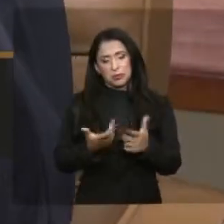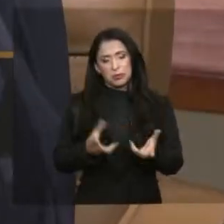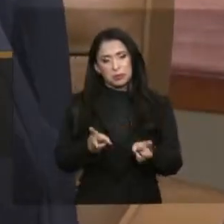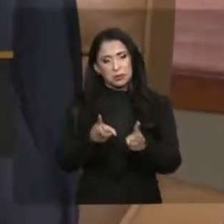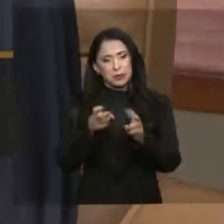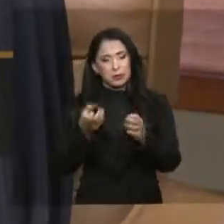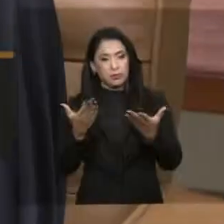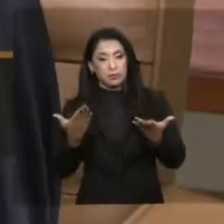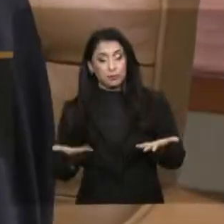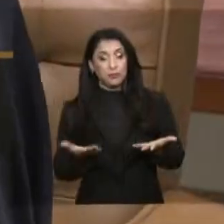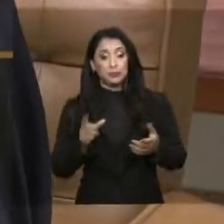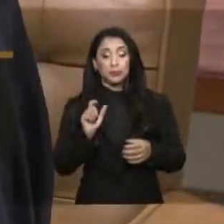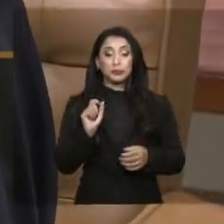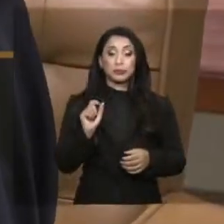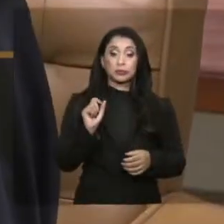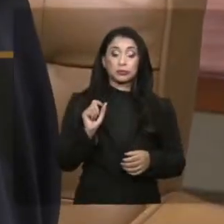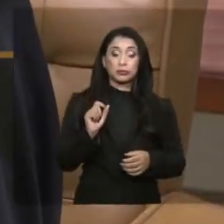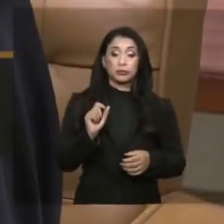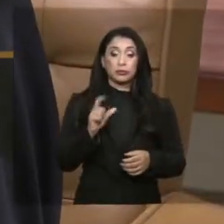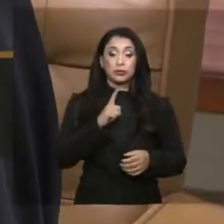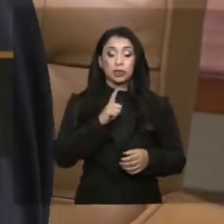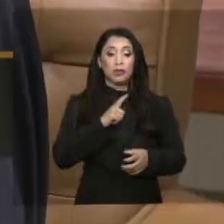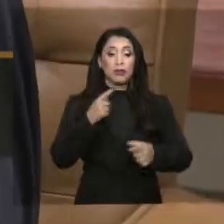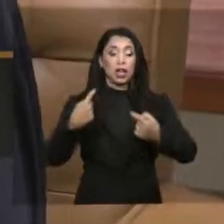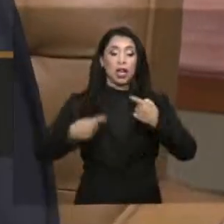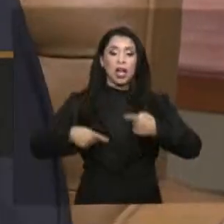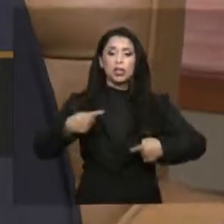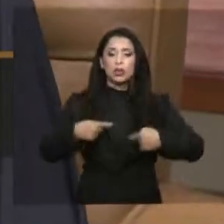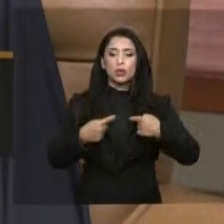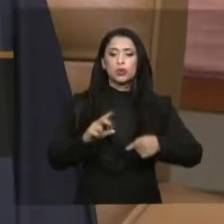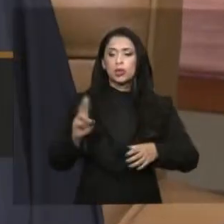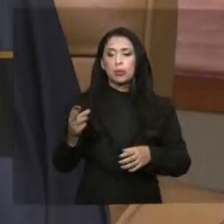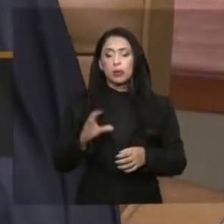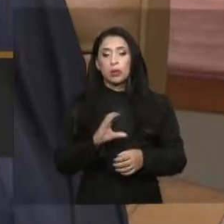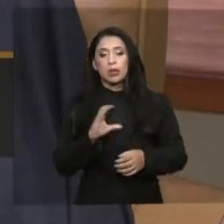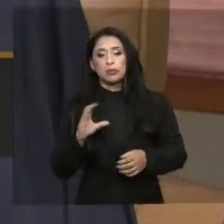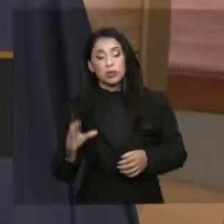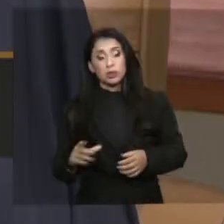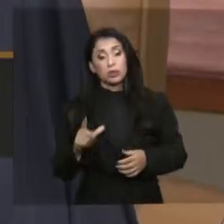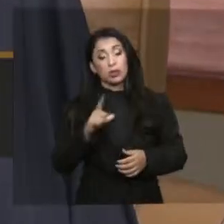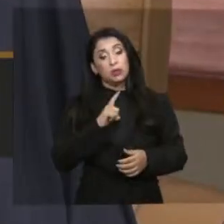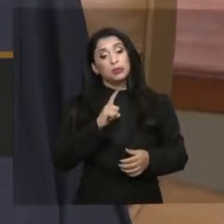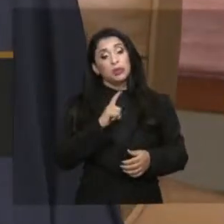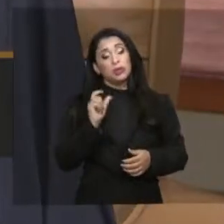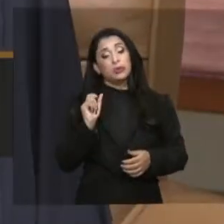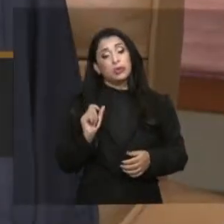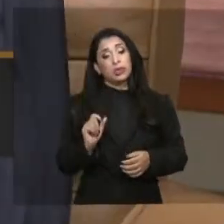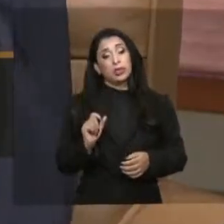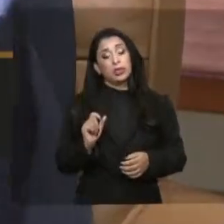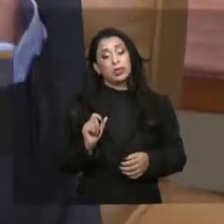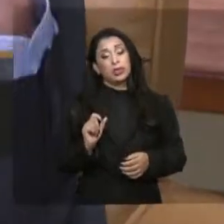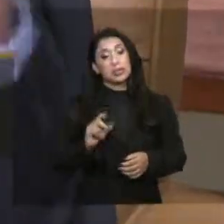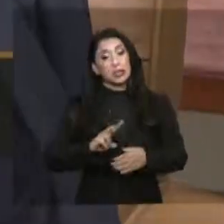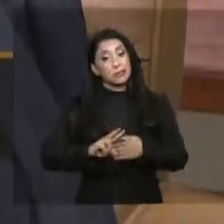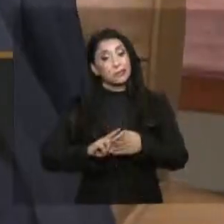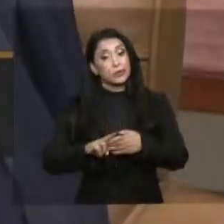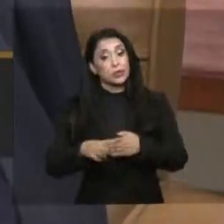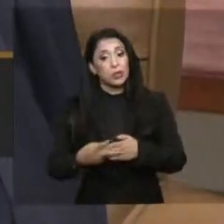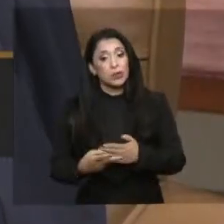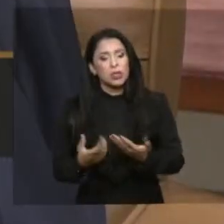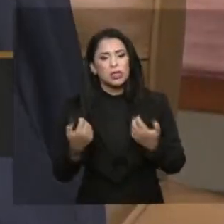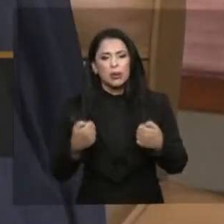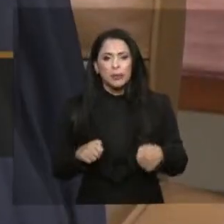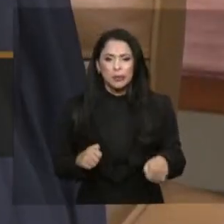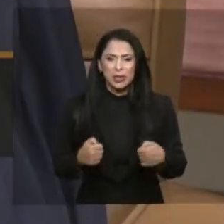um artifício, não é? Se eu levo, então, a discussão para o habeas corpus, eu tenho essa consequência. Então, isso precisa